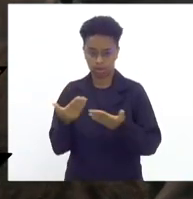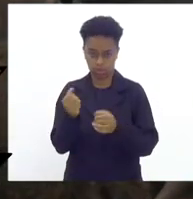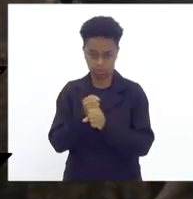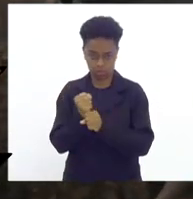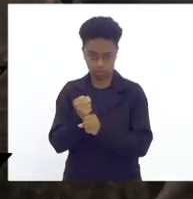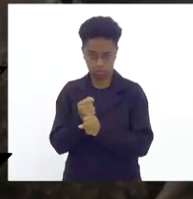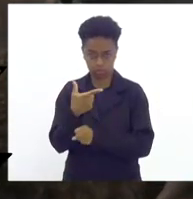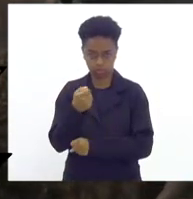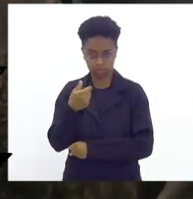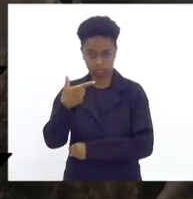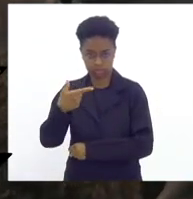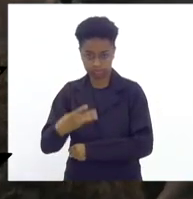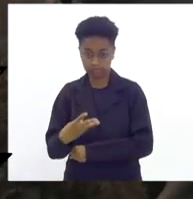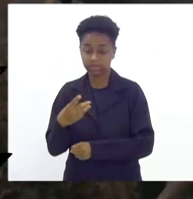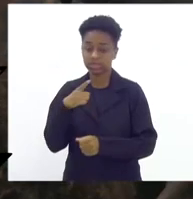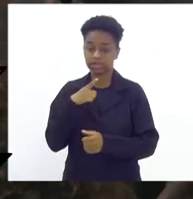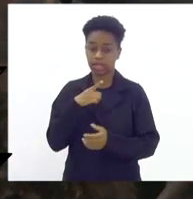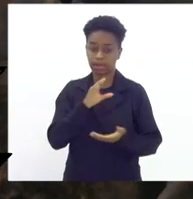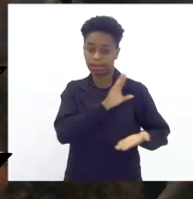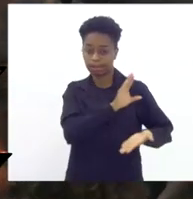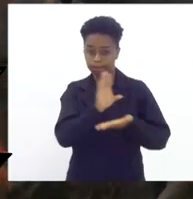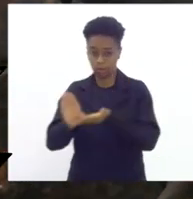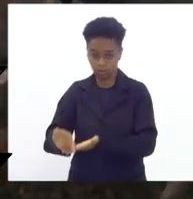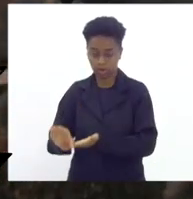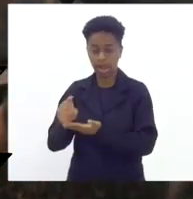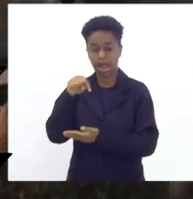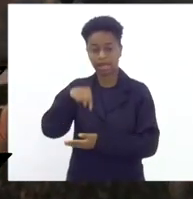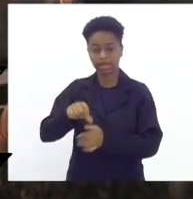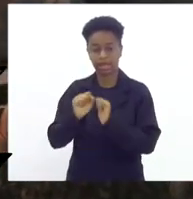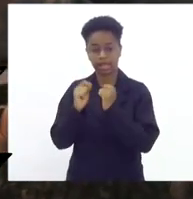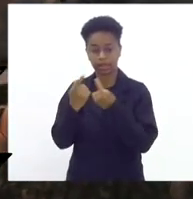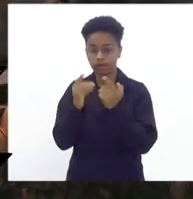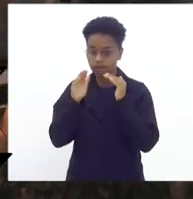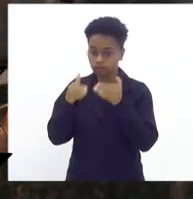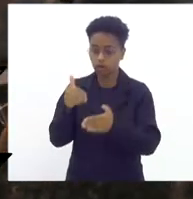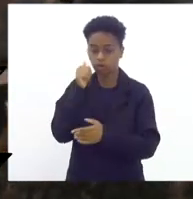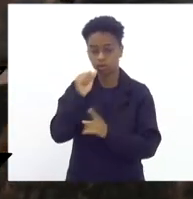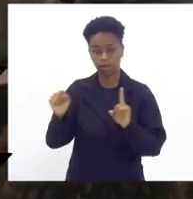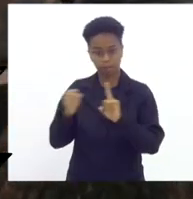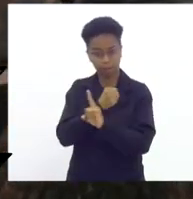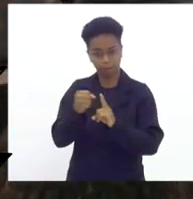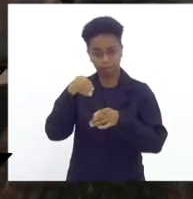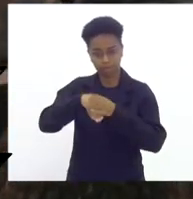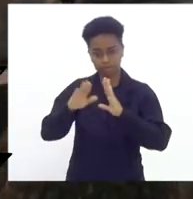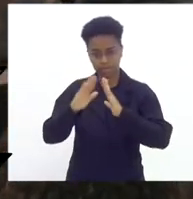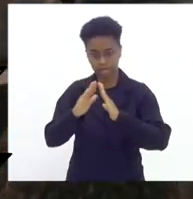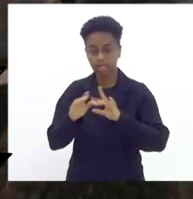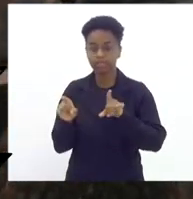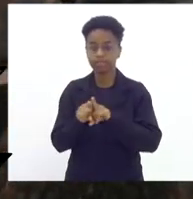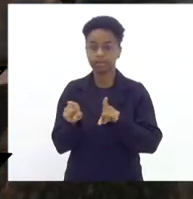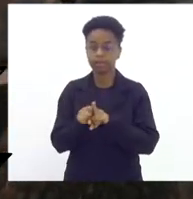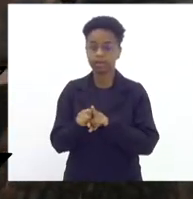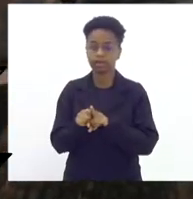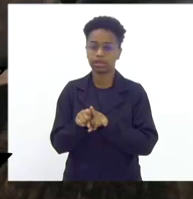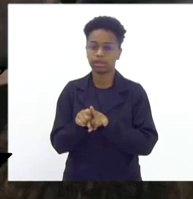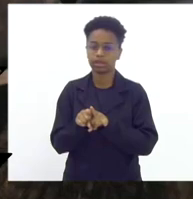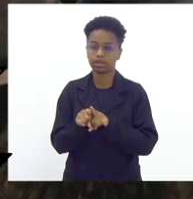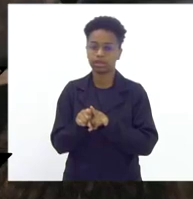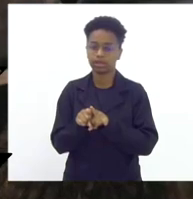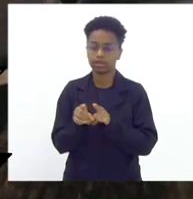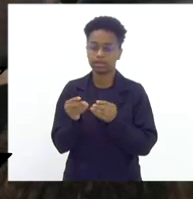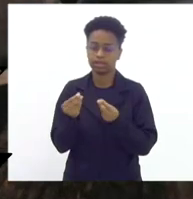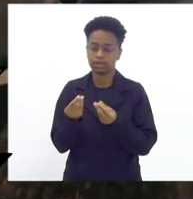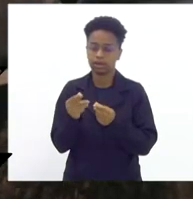nós temos emenda que foi que veio aqui da Lead para mulher vítima de violência e também é é para